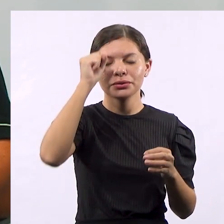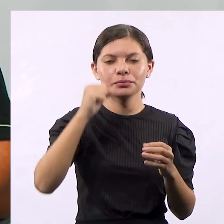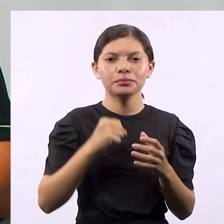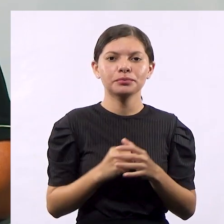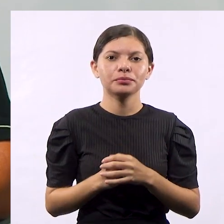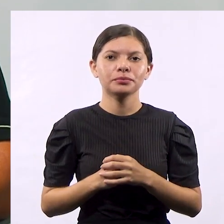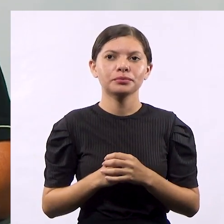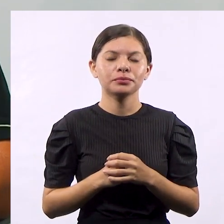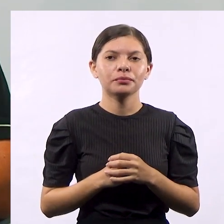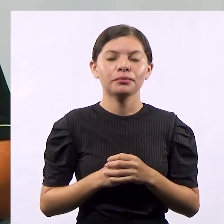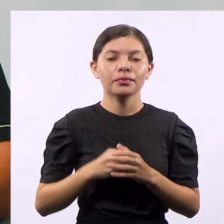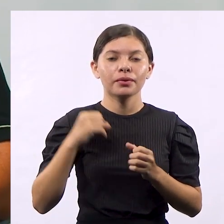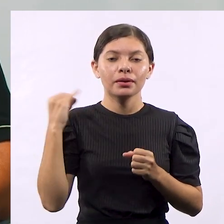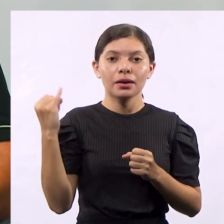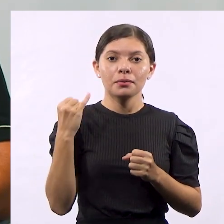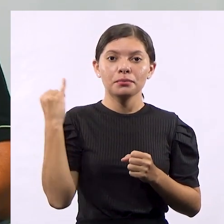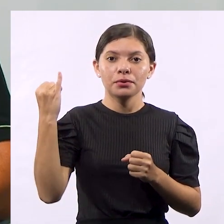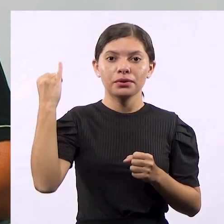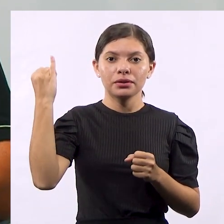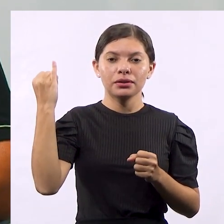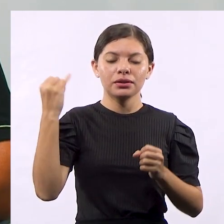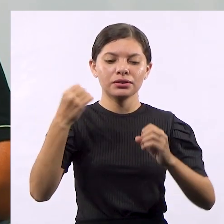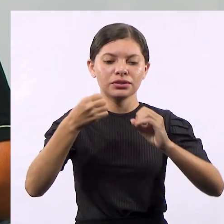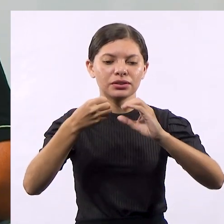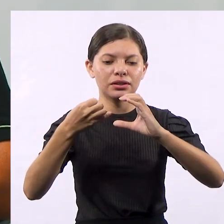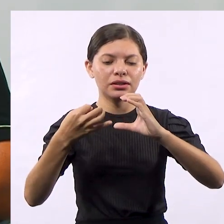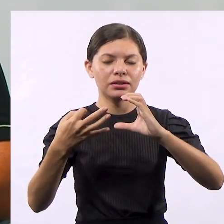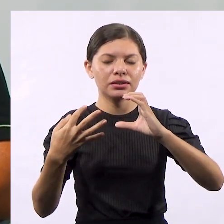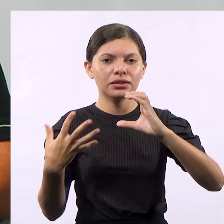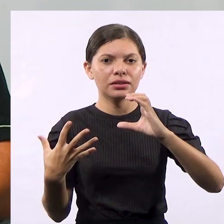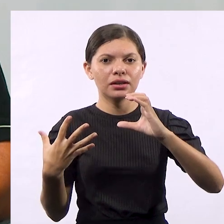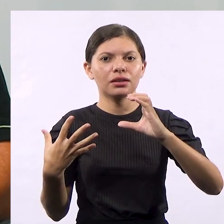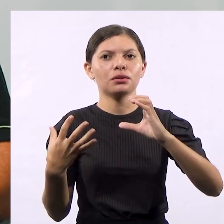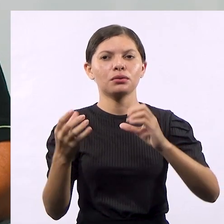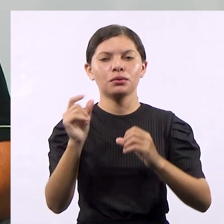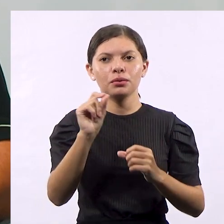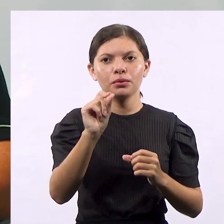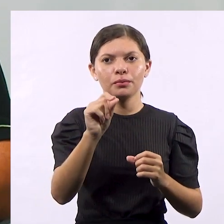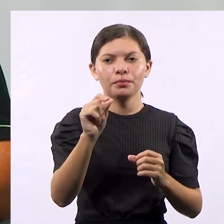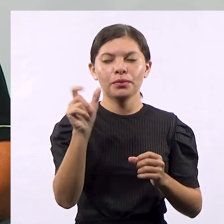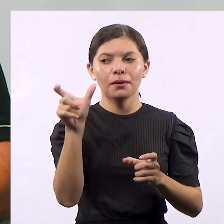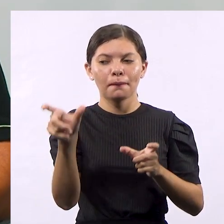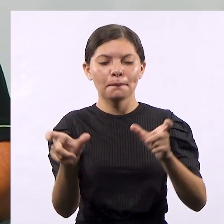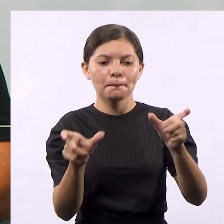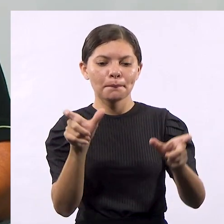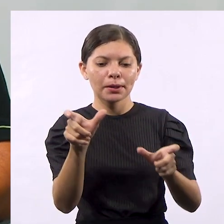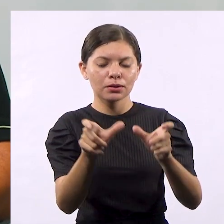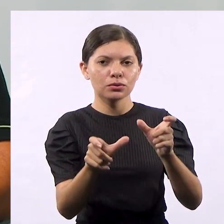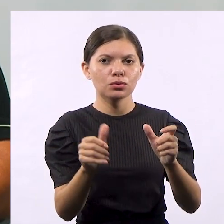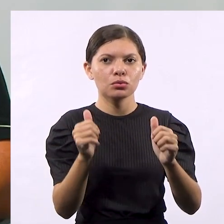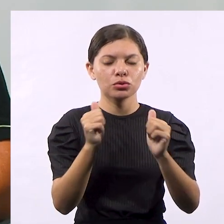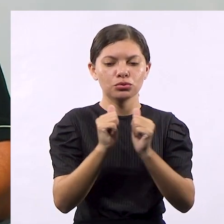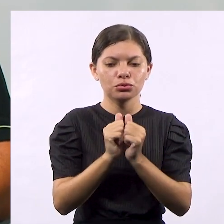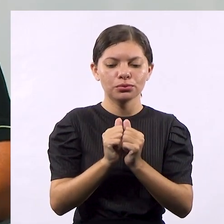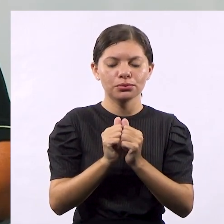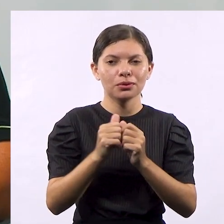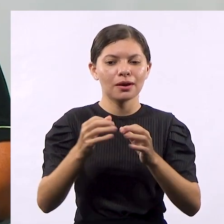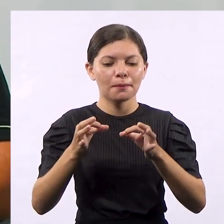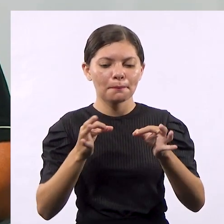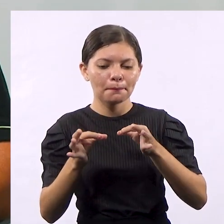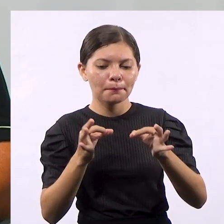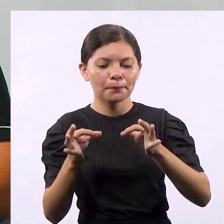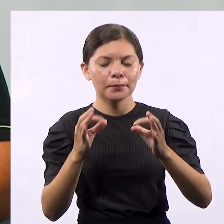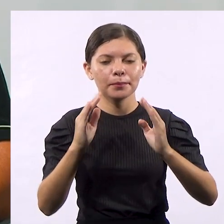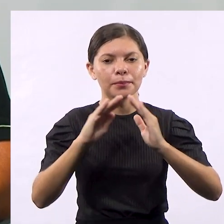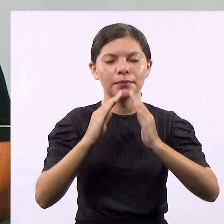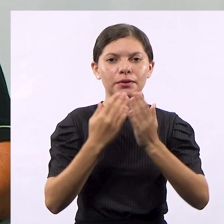aproveitando a fala da professora, é importante que seja caracterizado quais são esses indivíduos que compõem essa